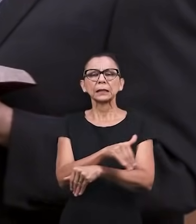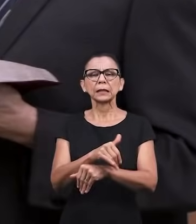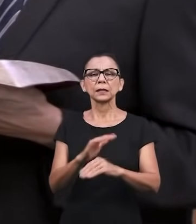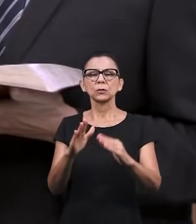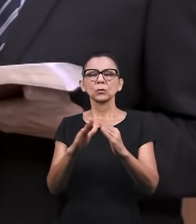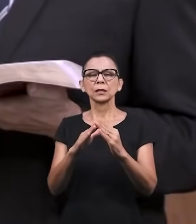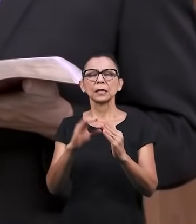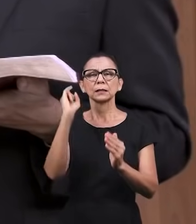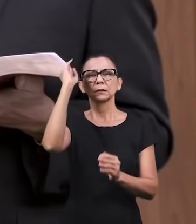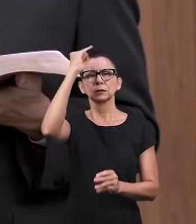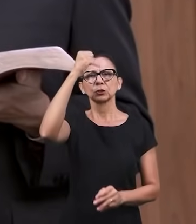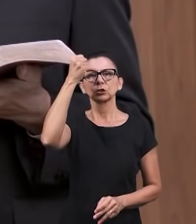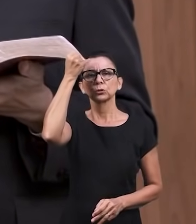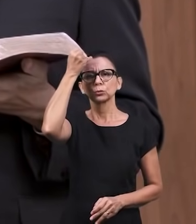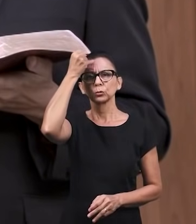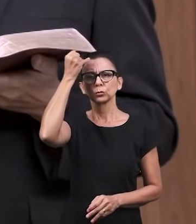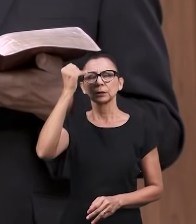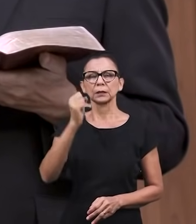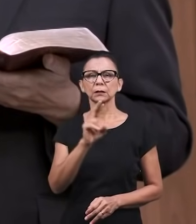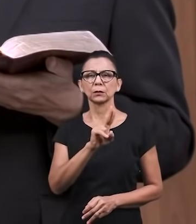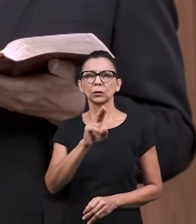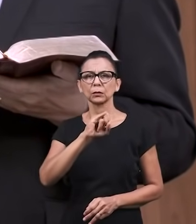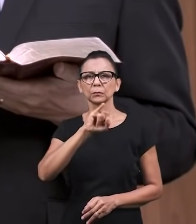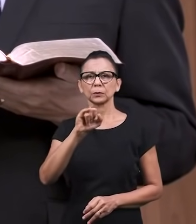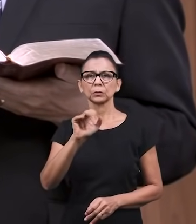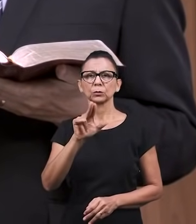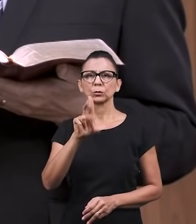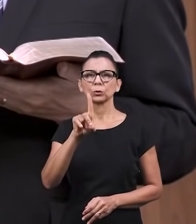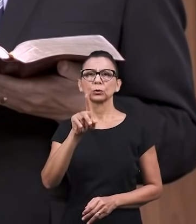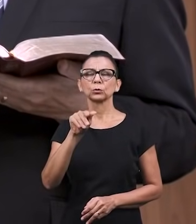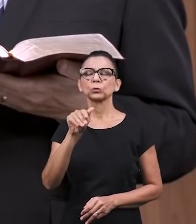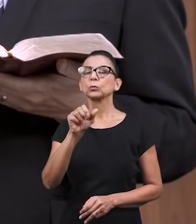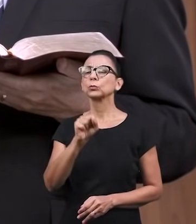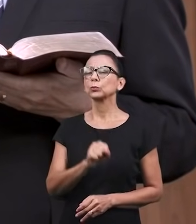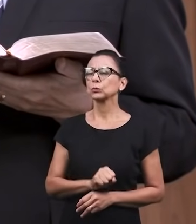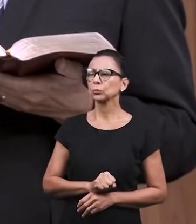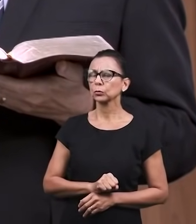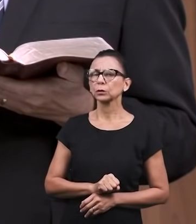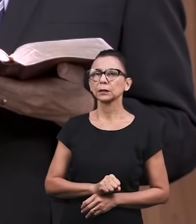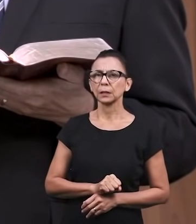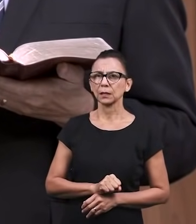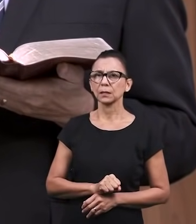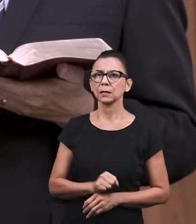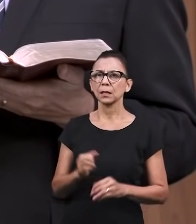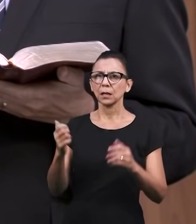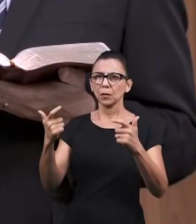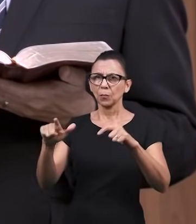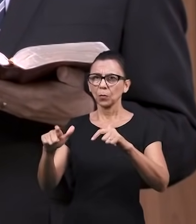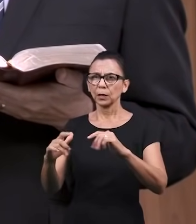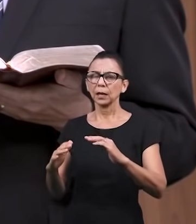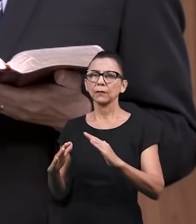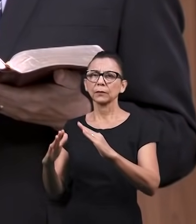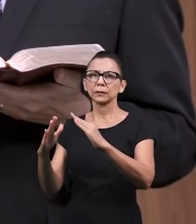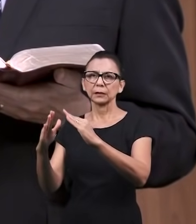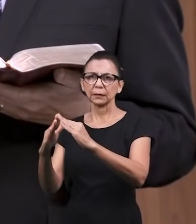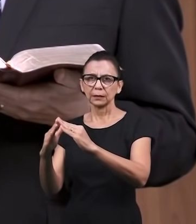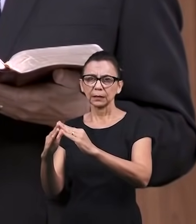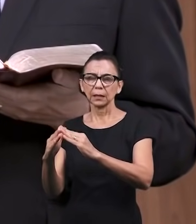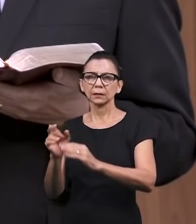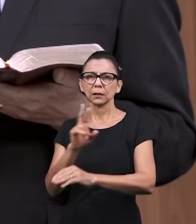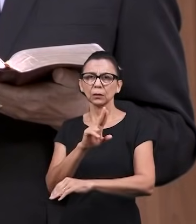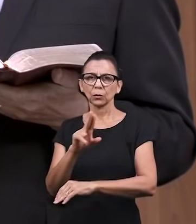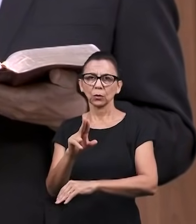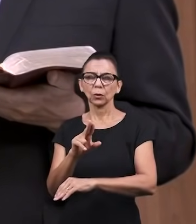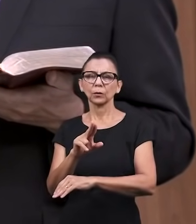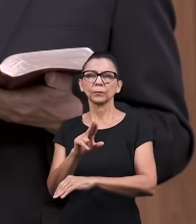Judas. Havia lá em Damasco, morando na rua chamada direita,